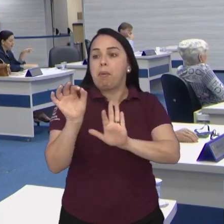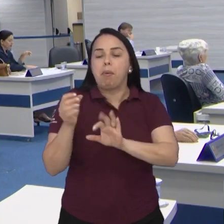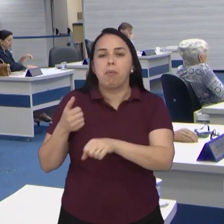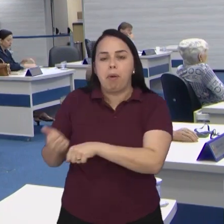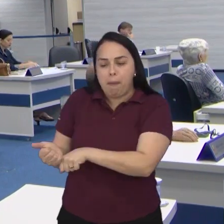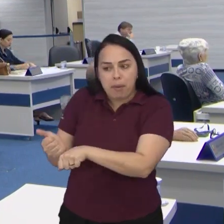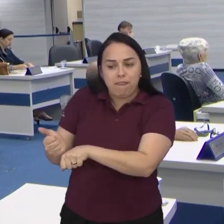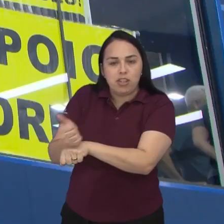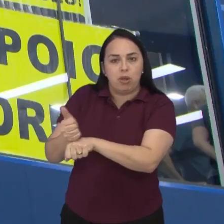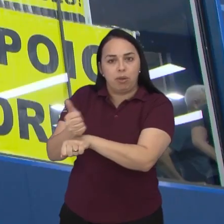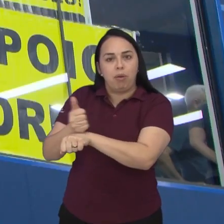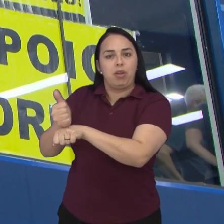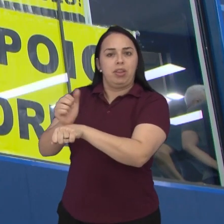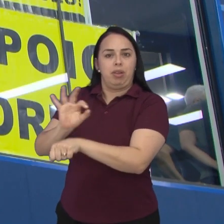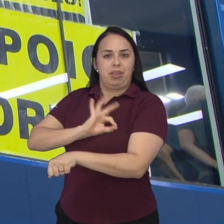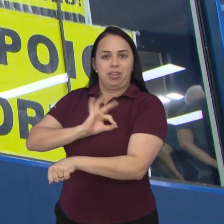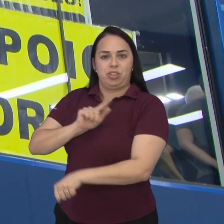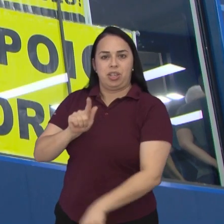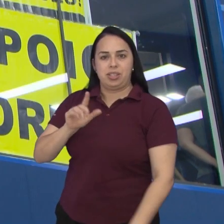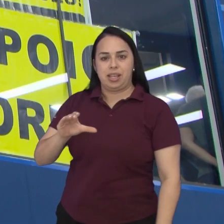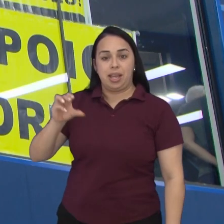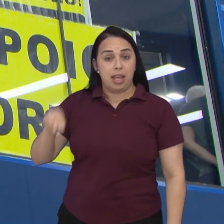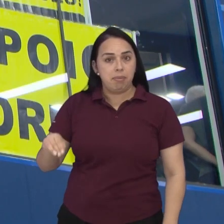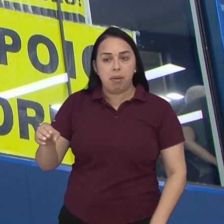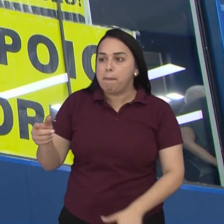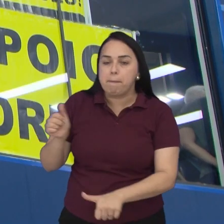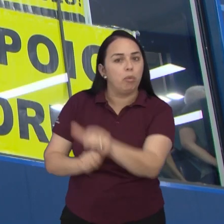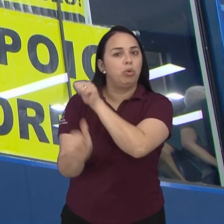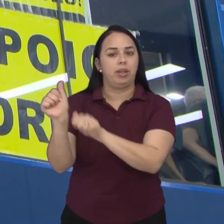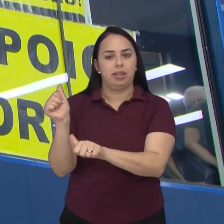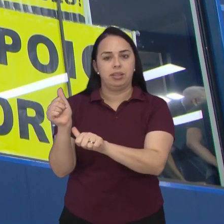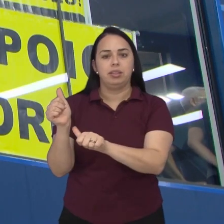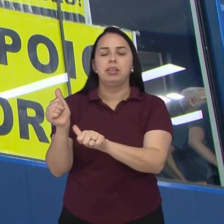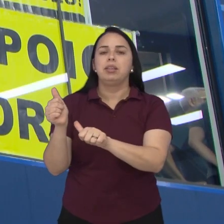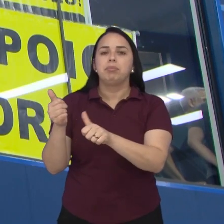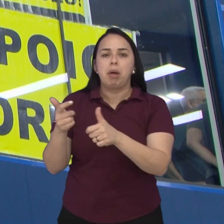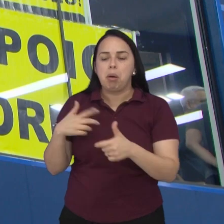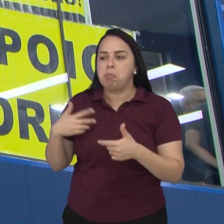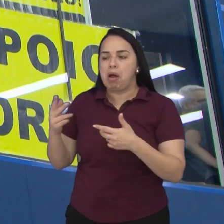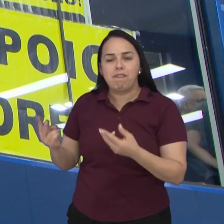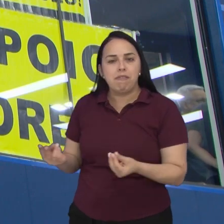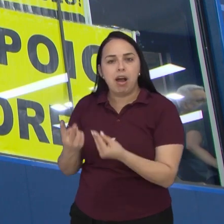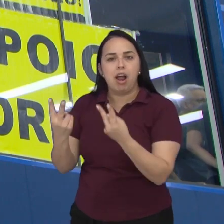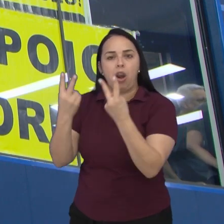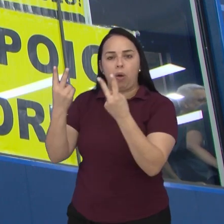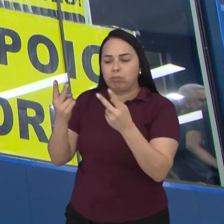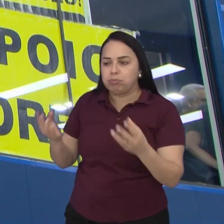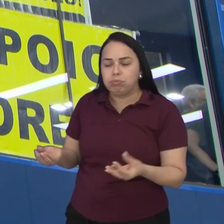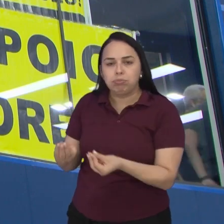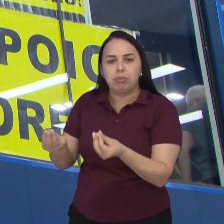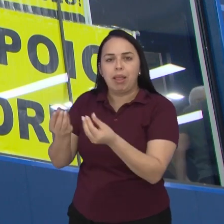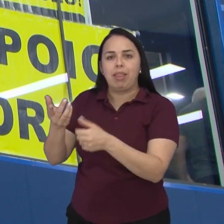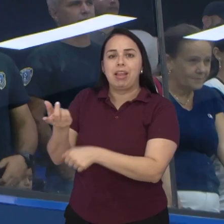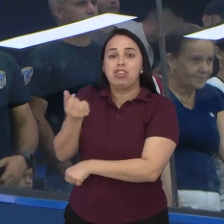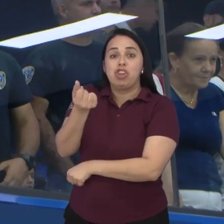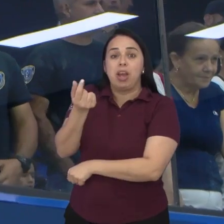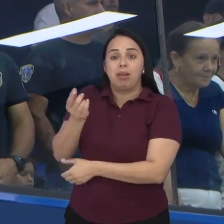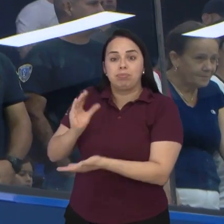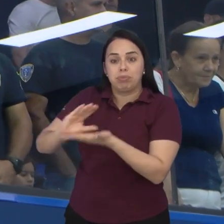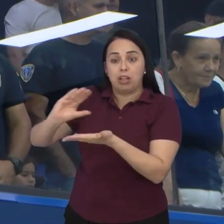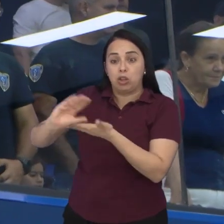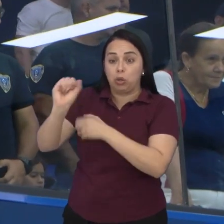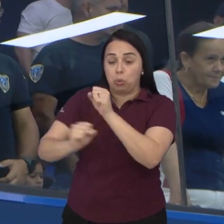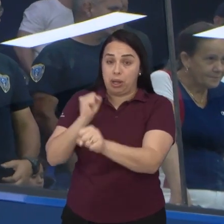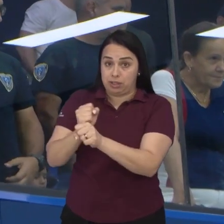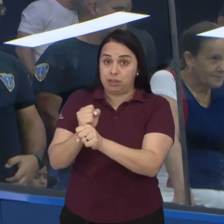Guarda Civil Municipal. A medida viabiliza a avaliação de desempenho para a progressão horizontal anual dos cargos, além